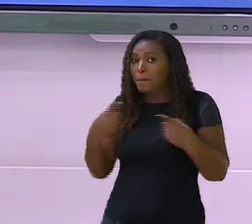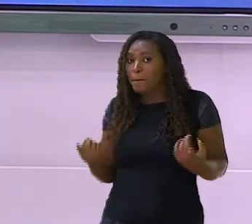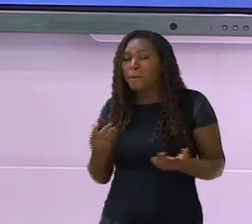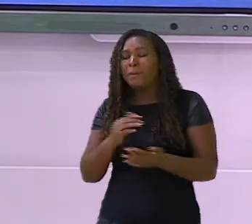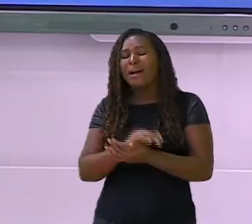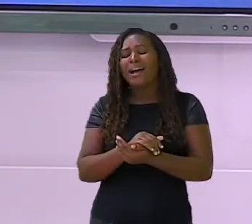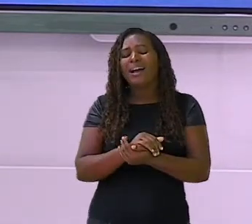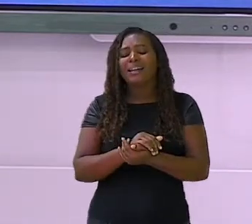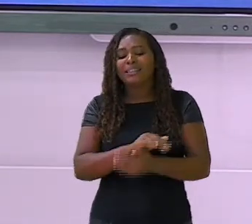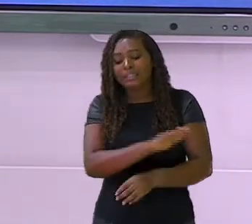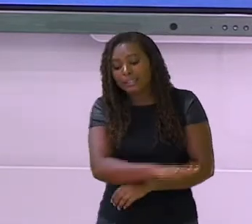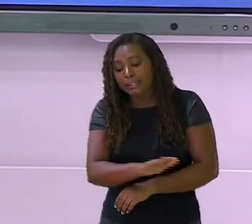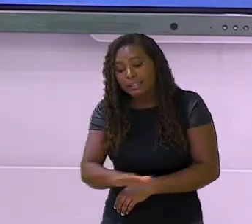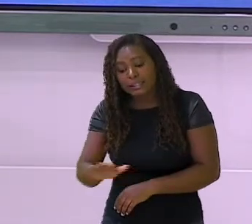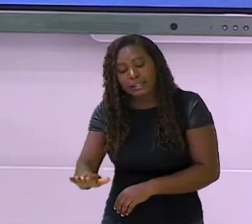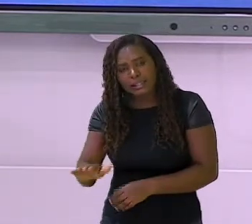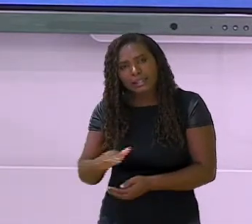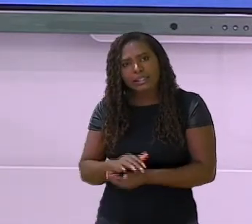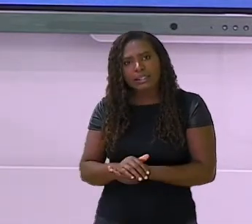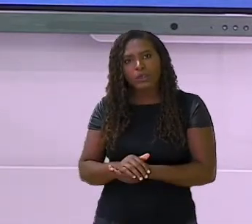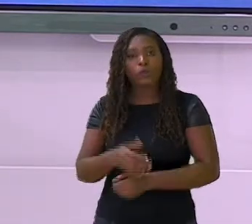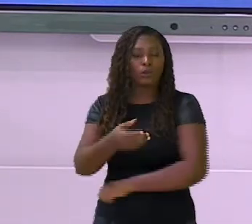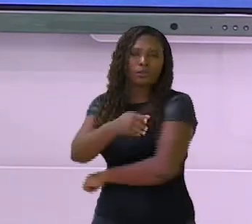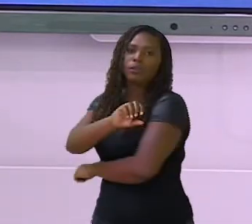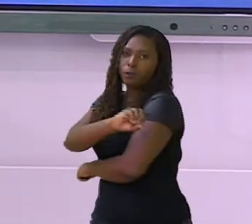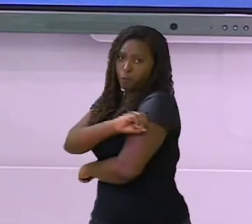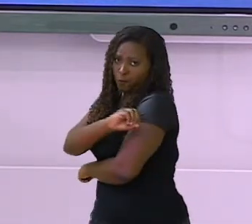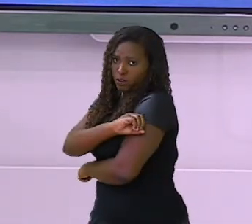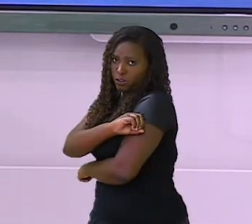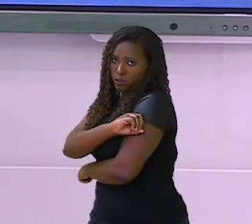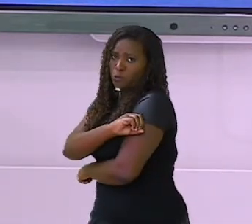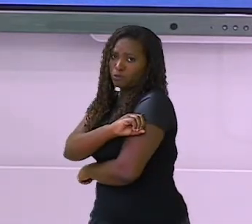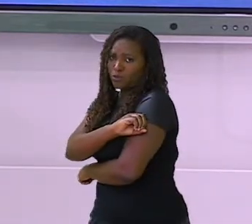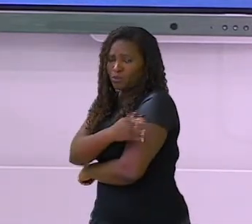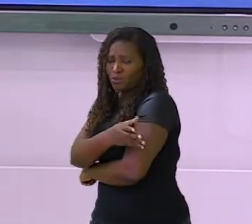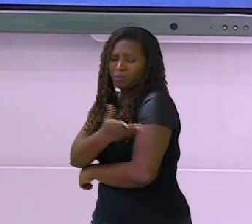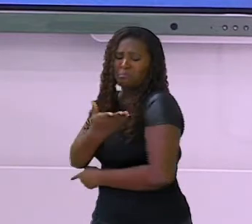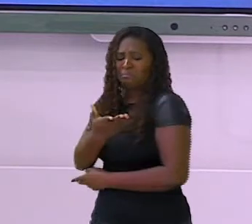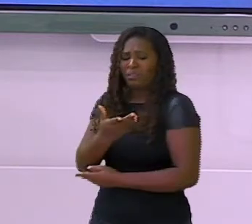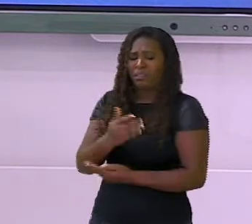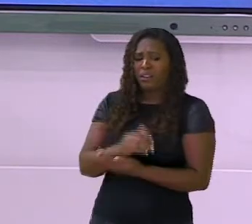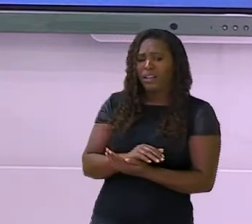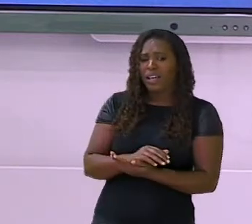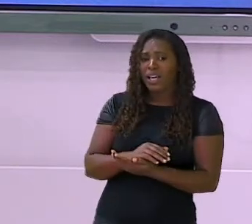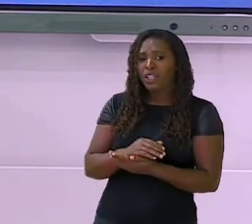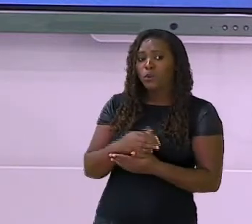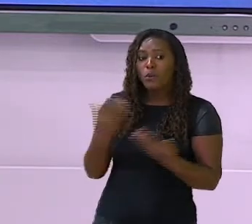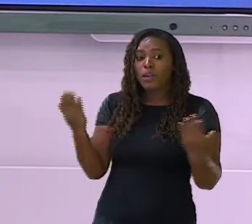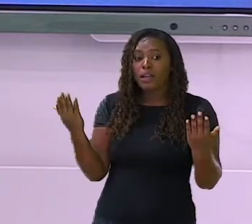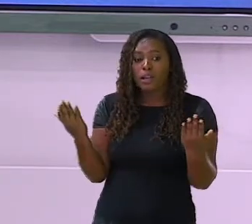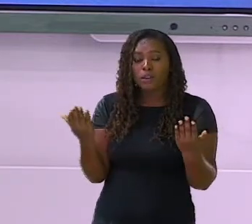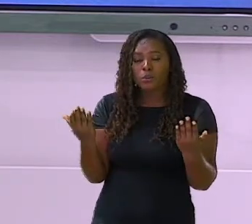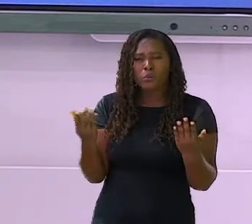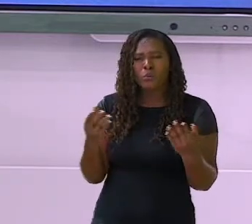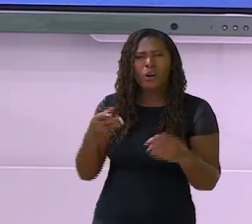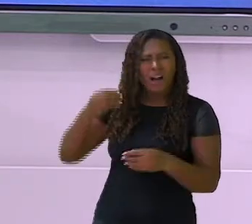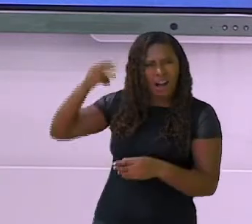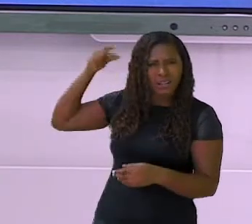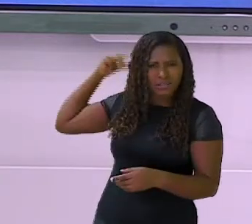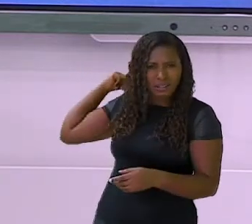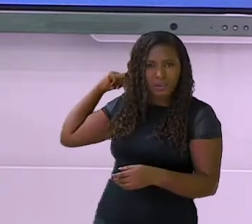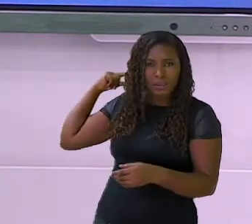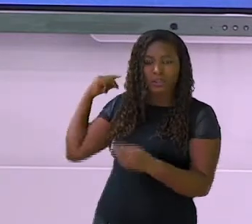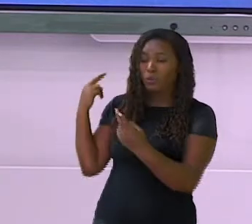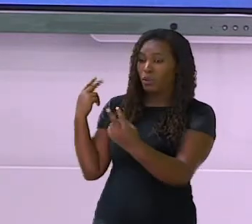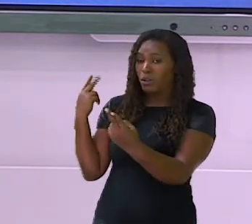educação infantil ela teve esse olhar. Então, as crianças muito pequenas, nos tempos muito antigos,